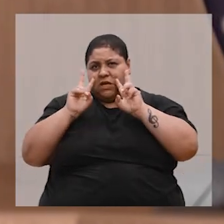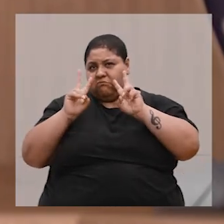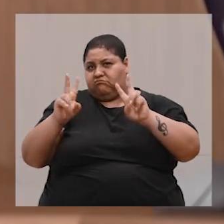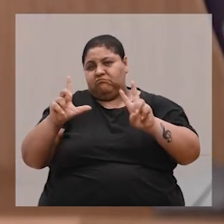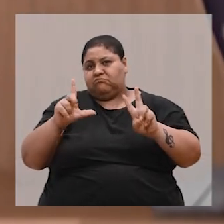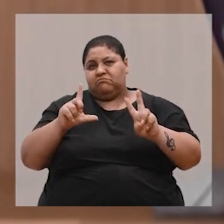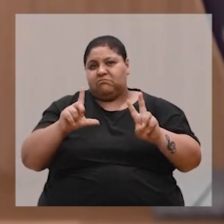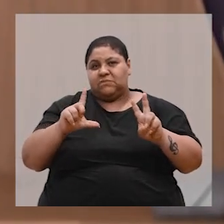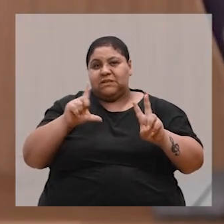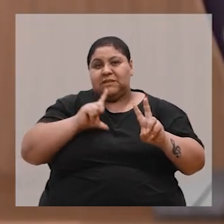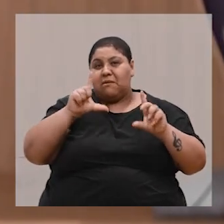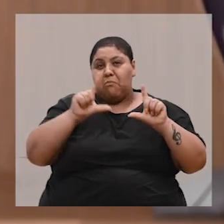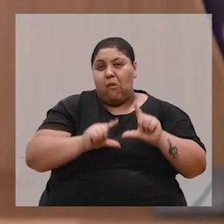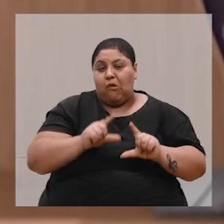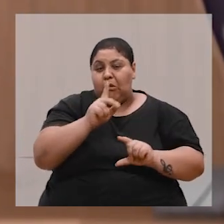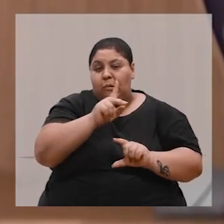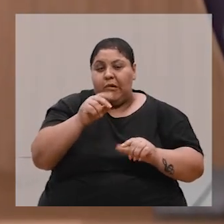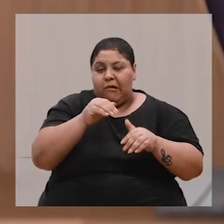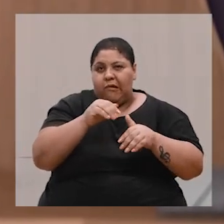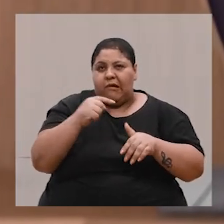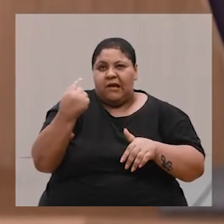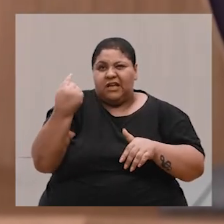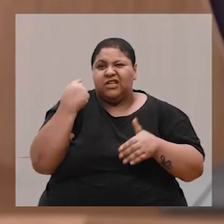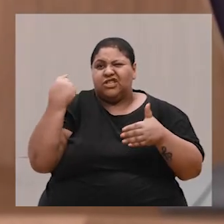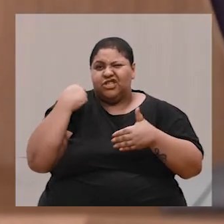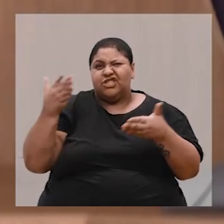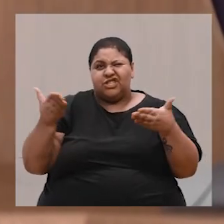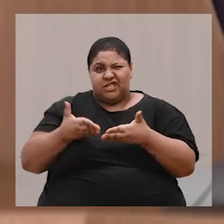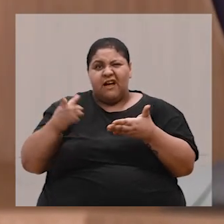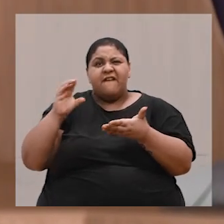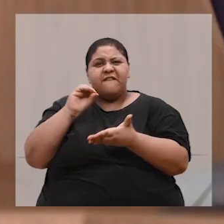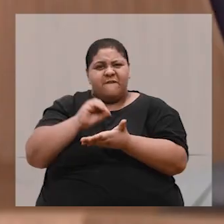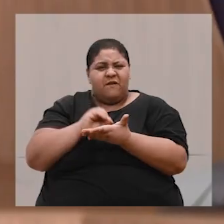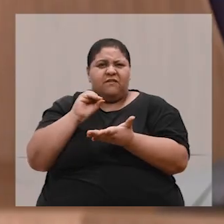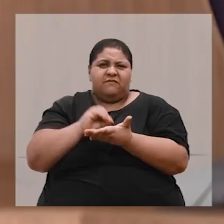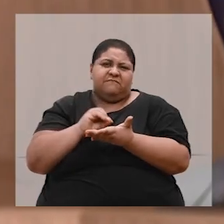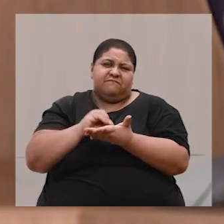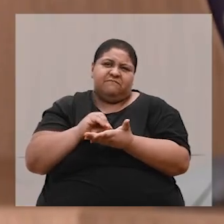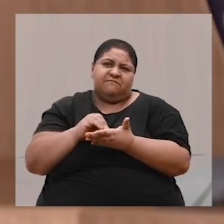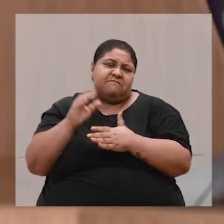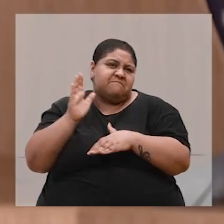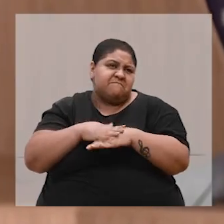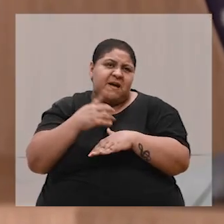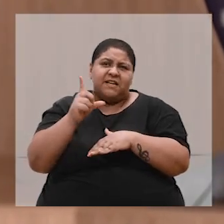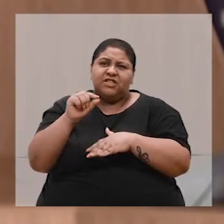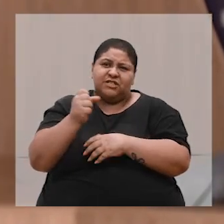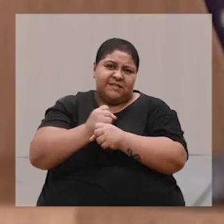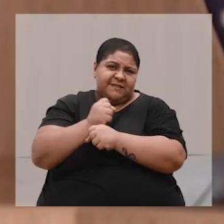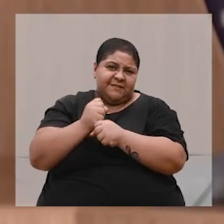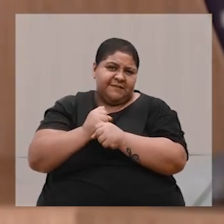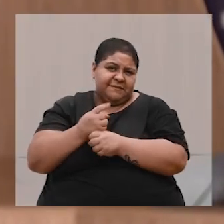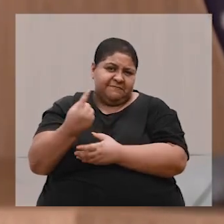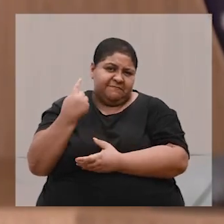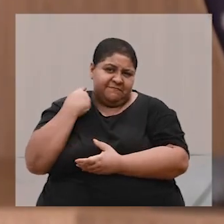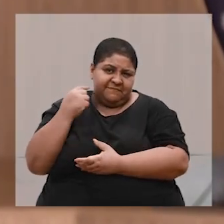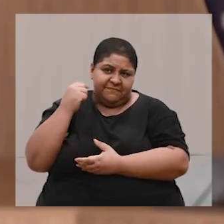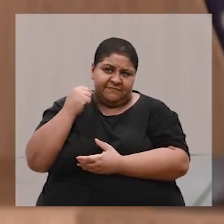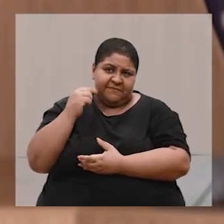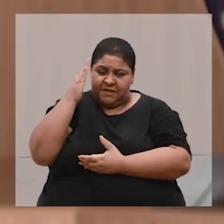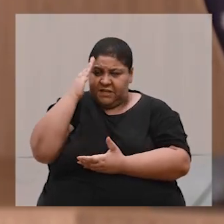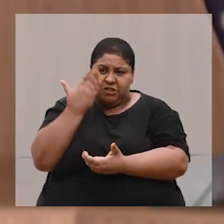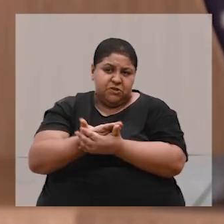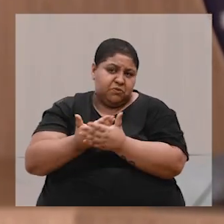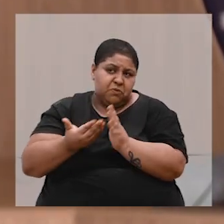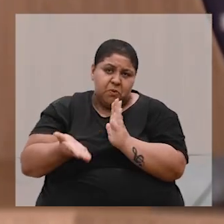vendo que não tem tanto professor na escola. Na época que eu estudava já tinha uma defasagem, isso faz mais de 10 anos, então creio